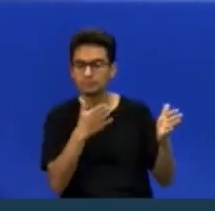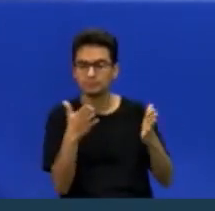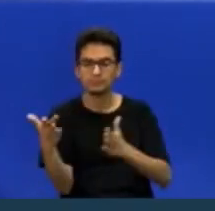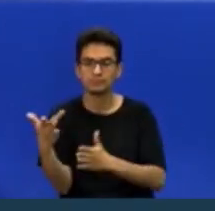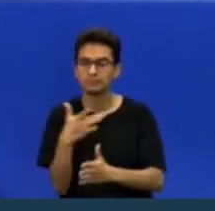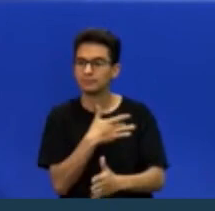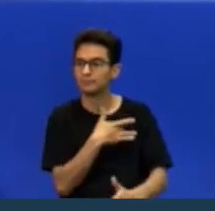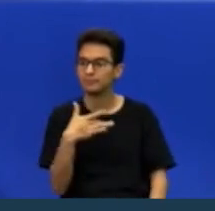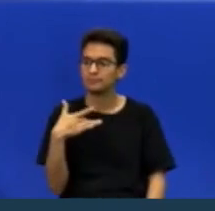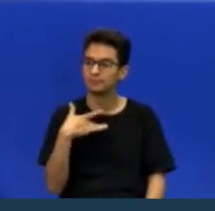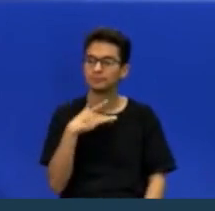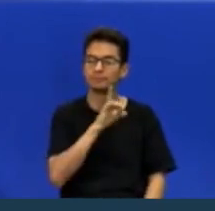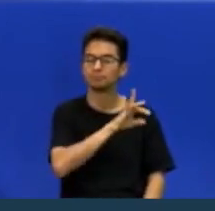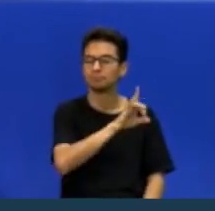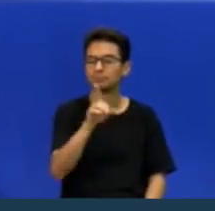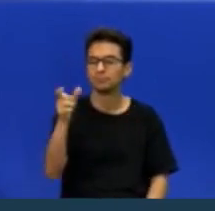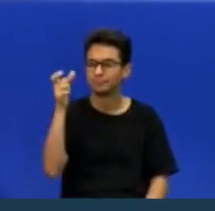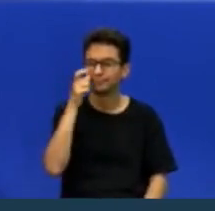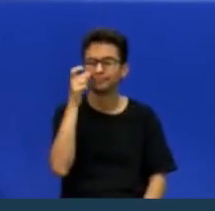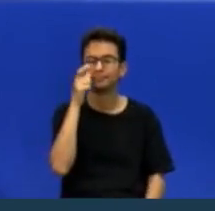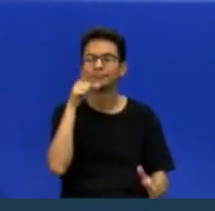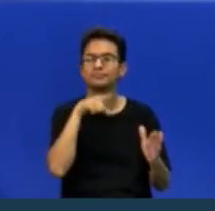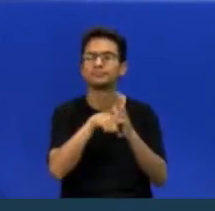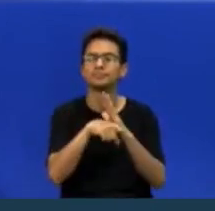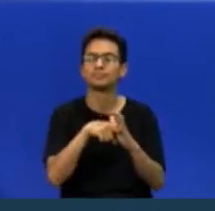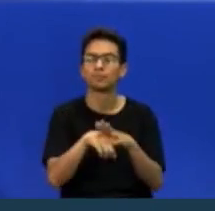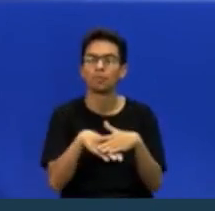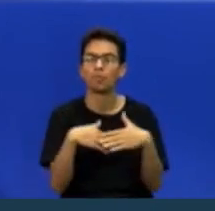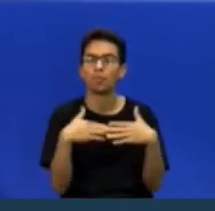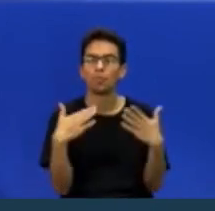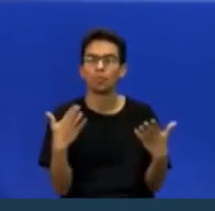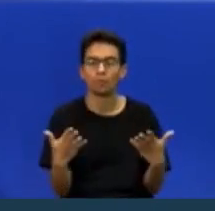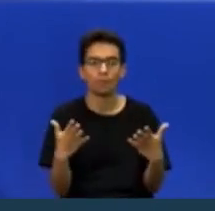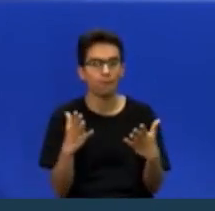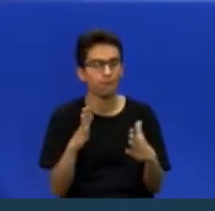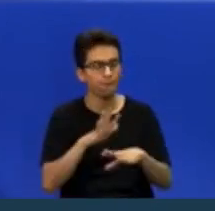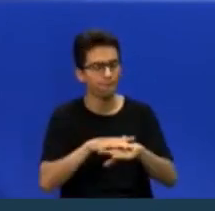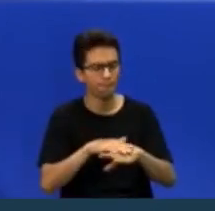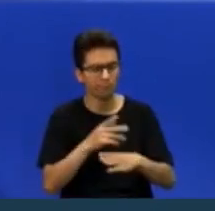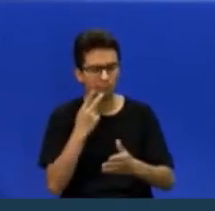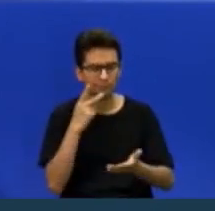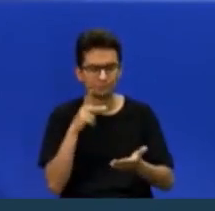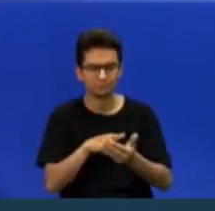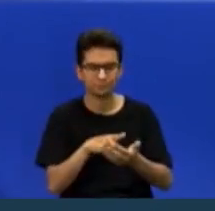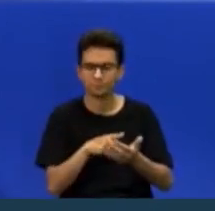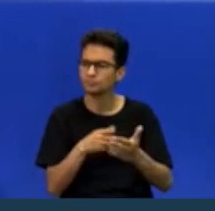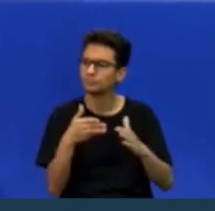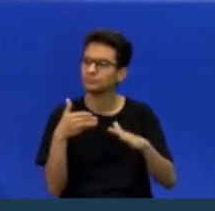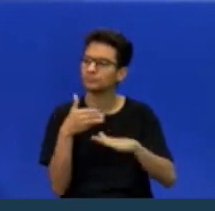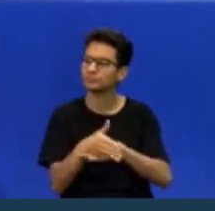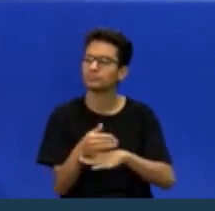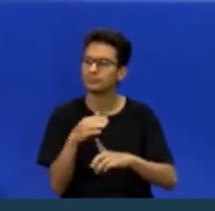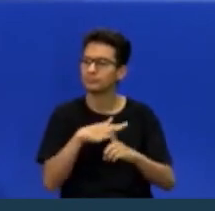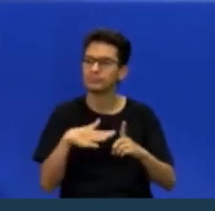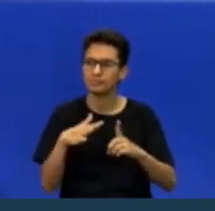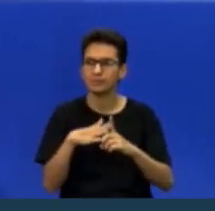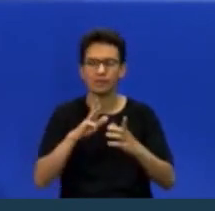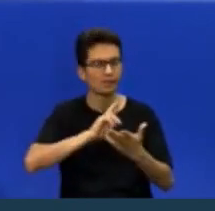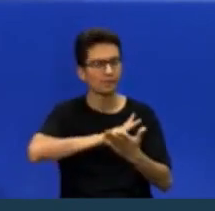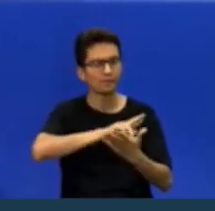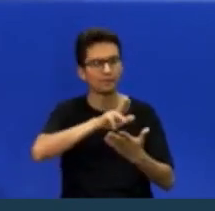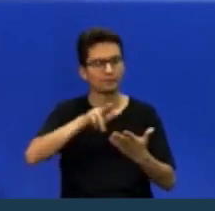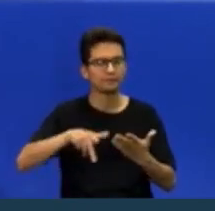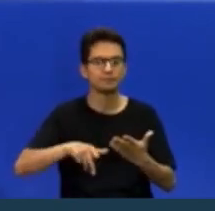desses indivíduos, verificar o quanto que uma doença, na verdade, ela comete uma população. Então, várias são